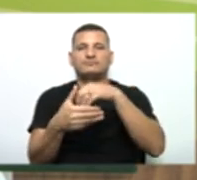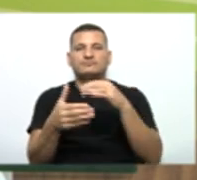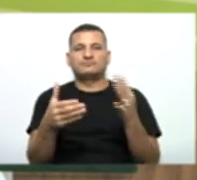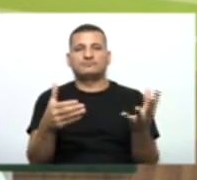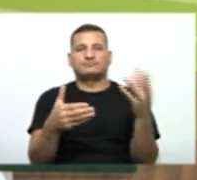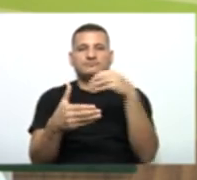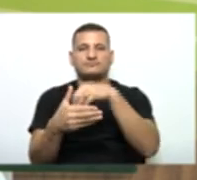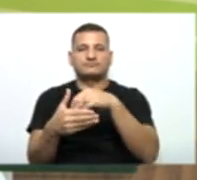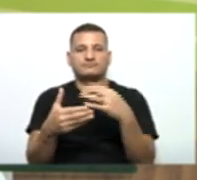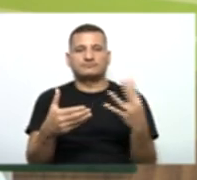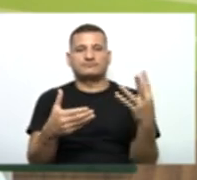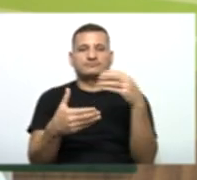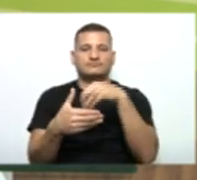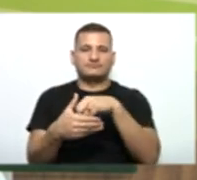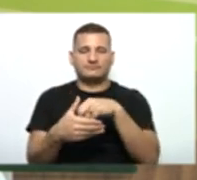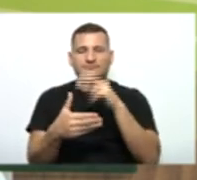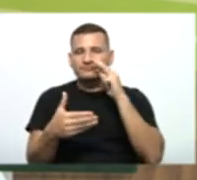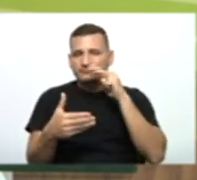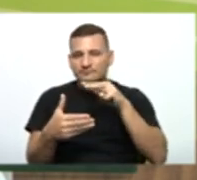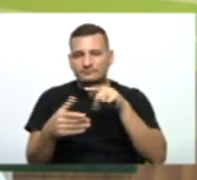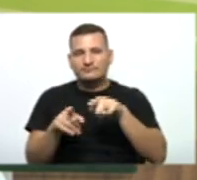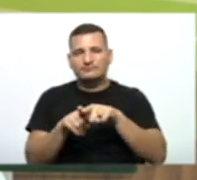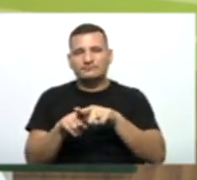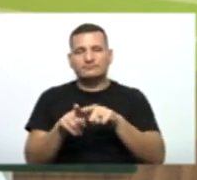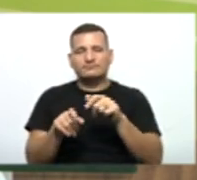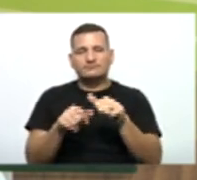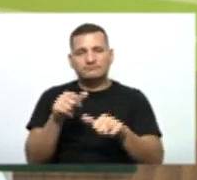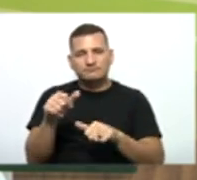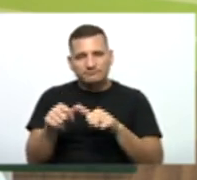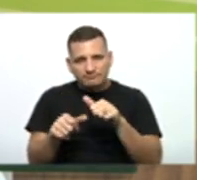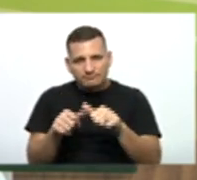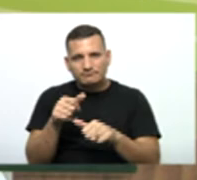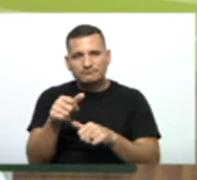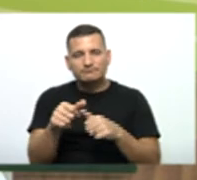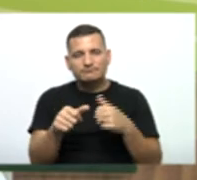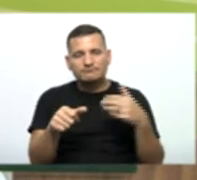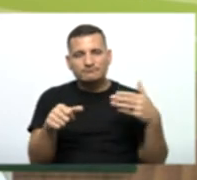E vendo os seus modificadores de acesso. E